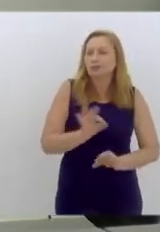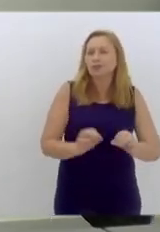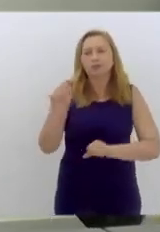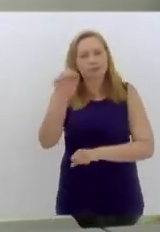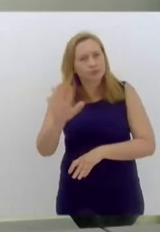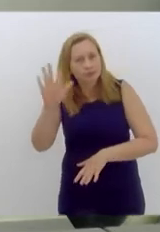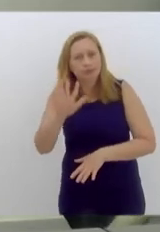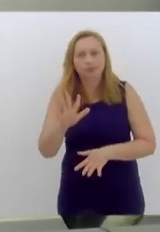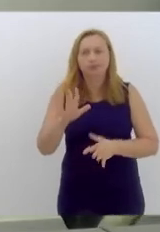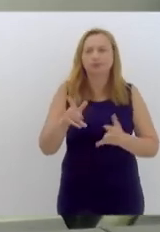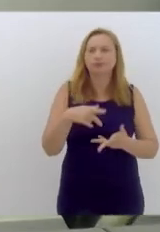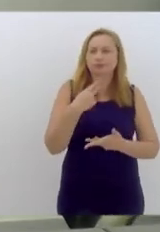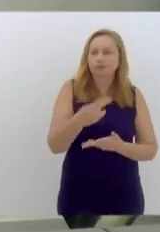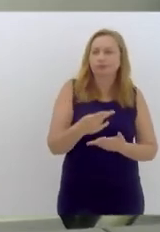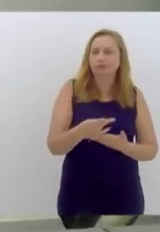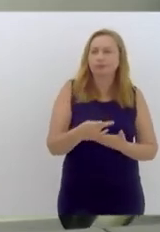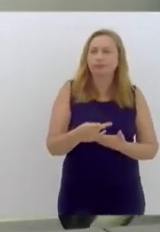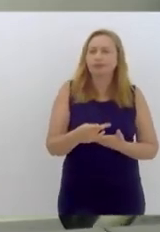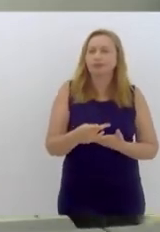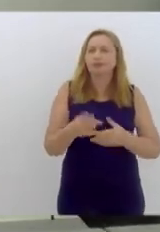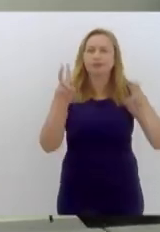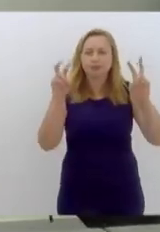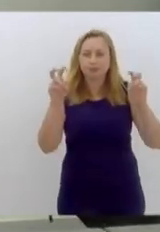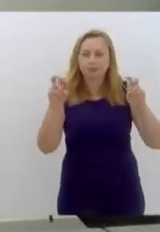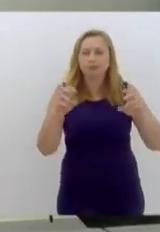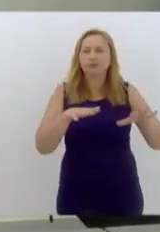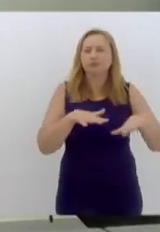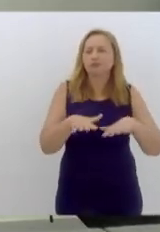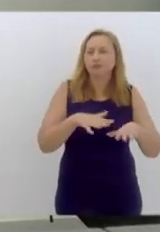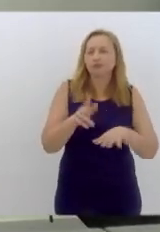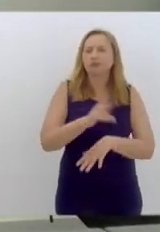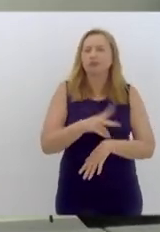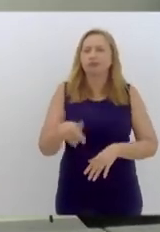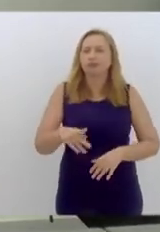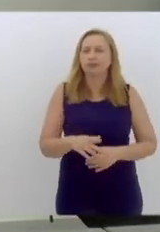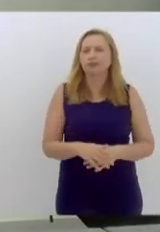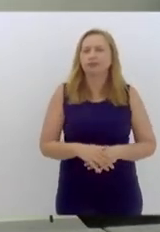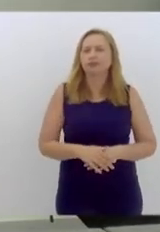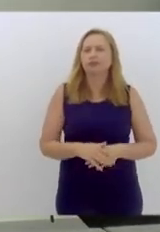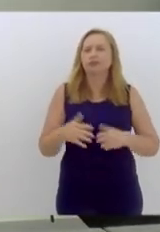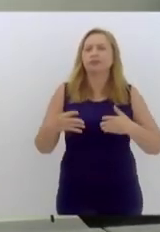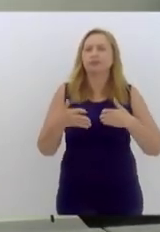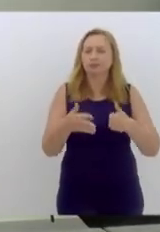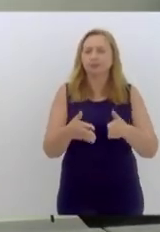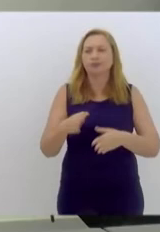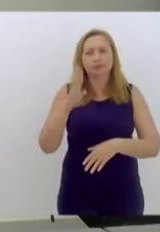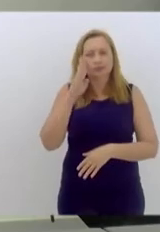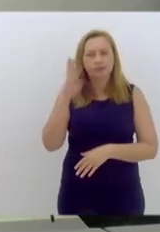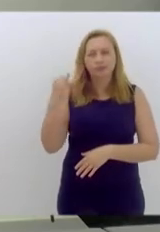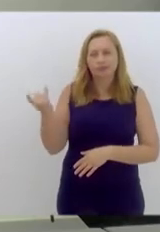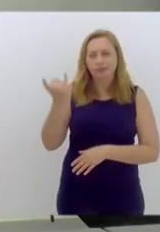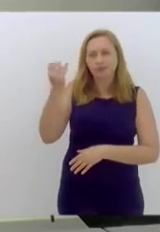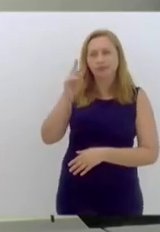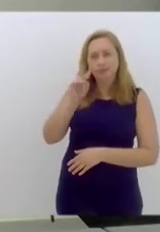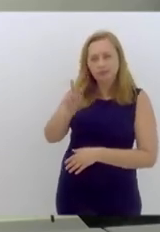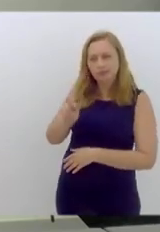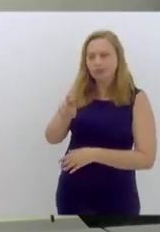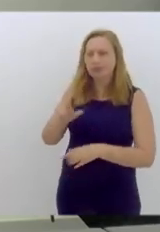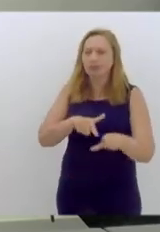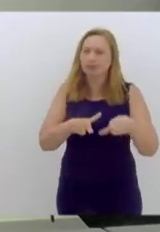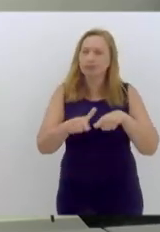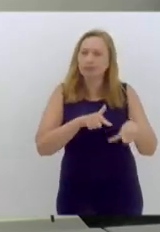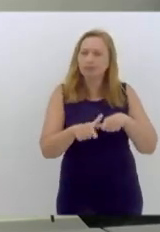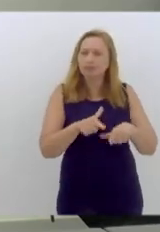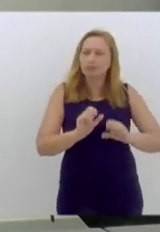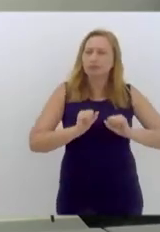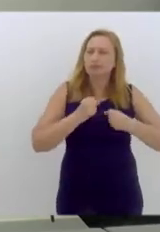Plano Nacional traz, né, nessa questão da valorização do professor, né? E um ponto importante que a gente vê lá também nos nossos trabalhos é a questão do